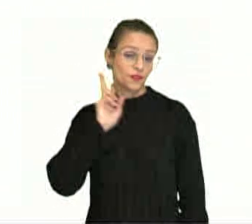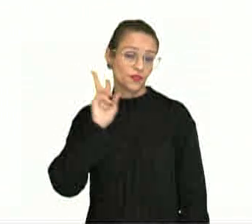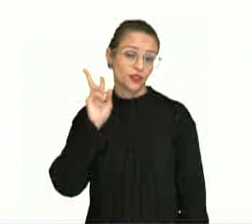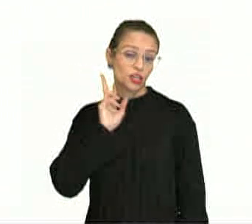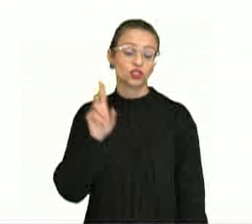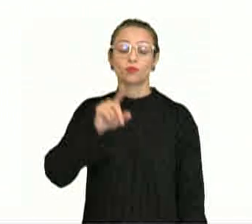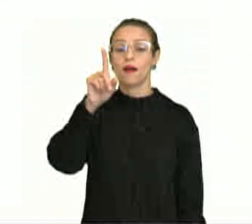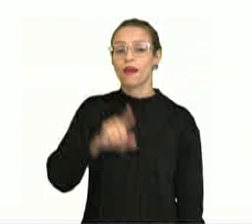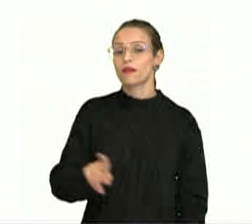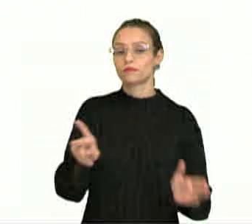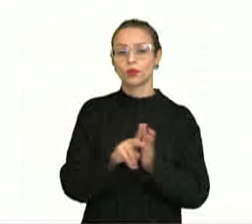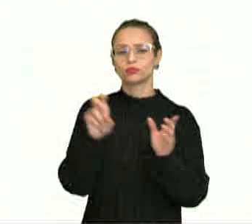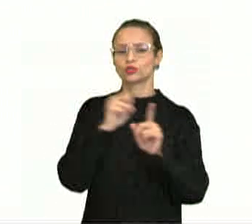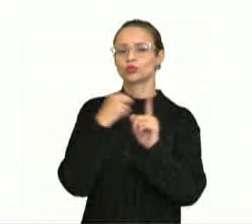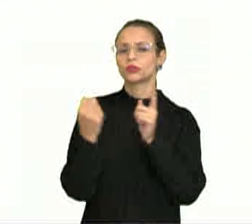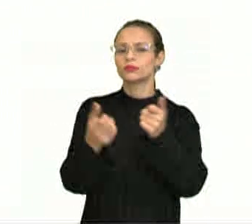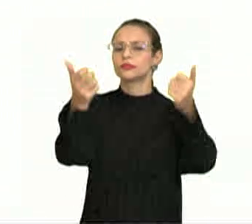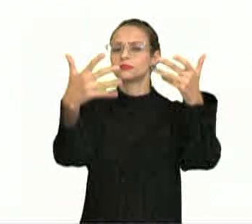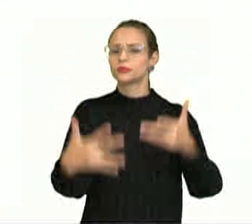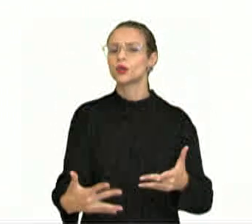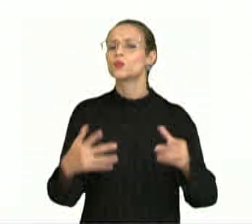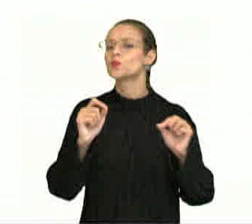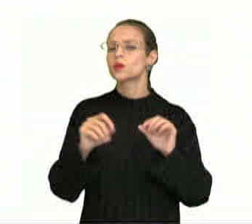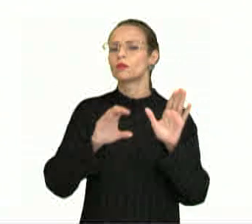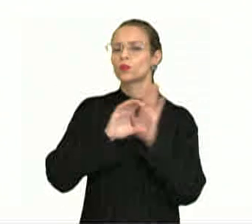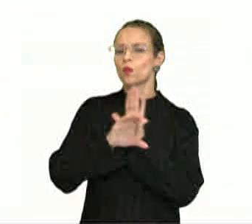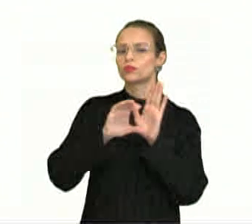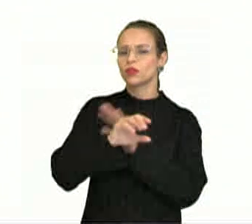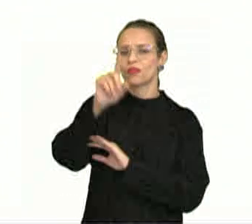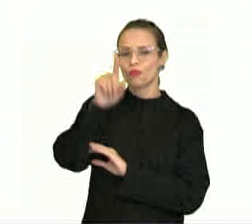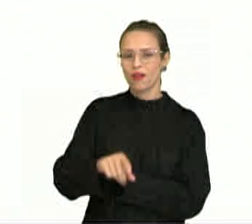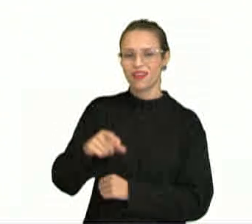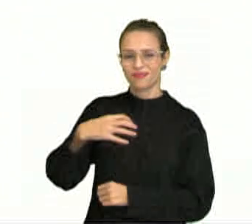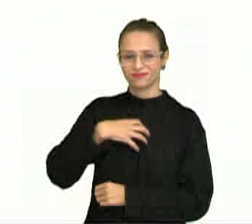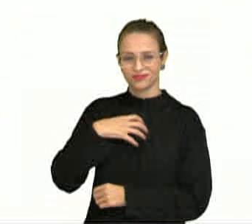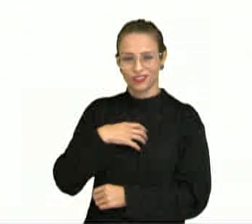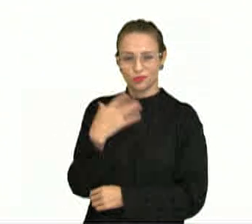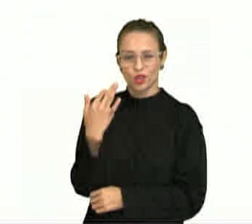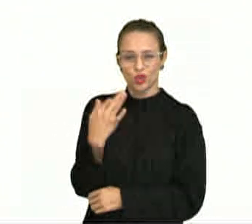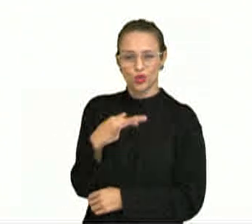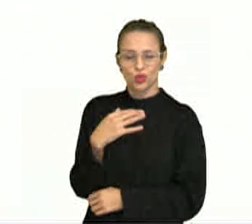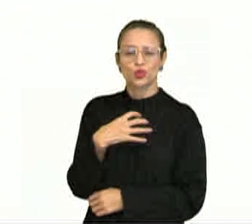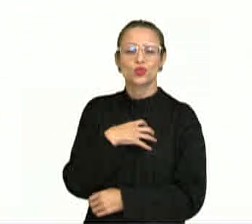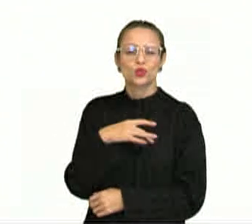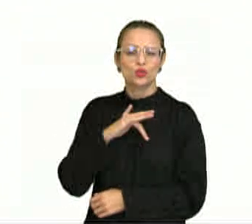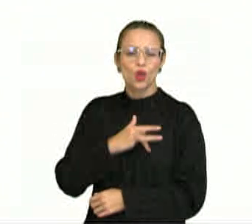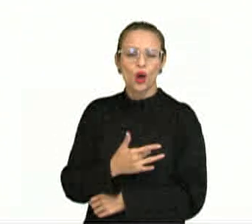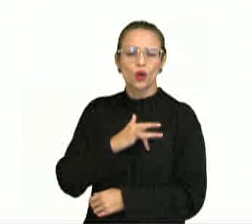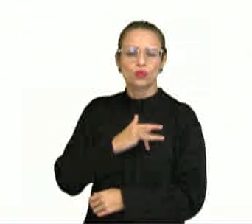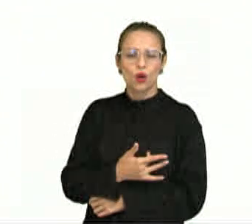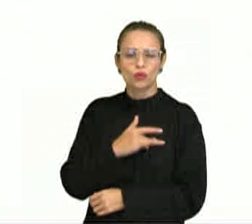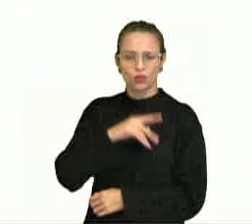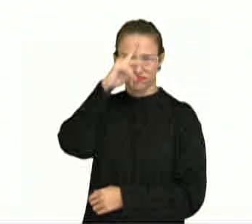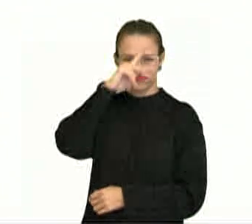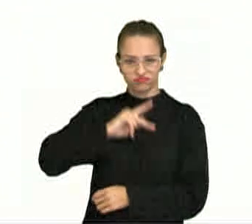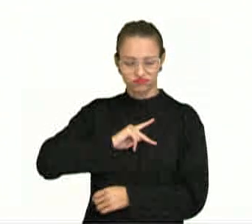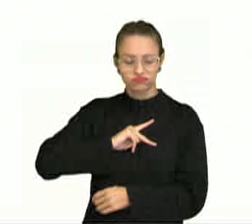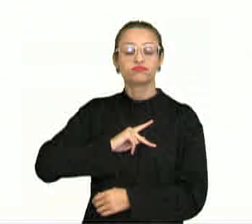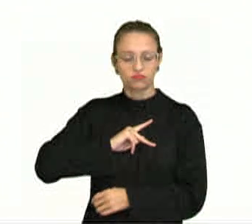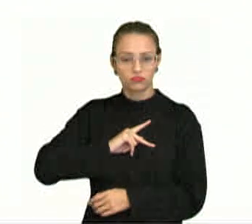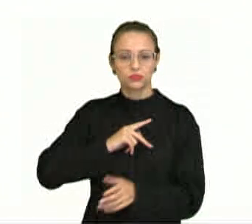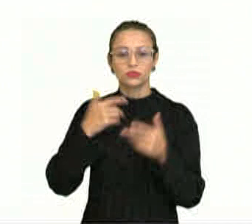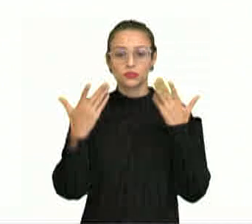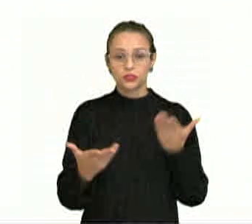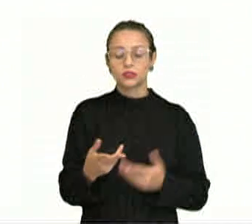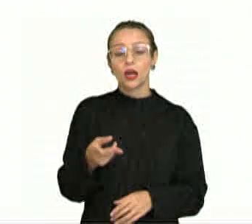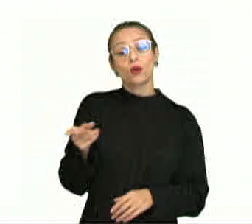ser socialmente definida como o hábito de condicionar sentimentos de dó e piedade de si próprio. Então aqui foram